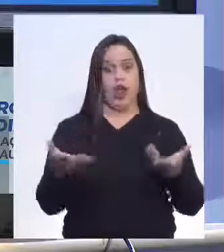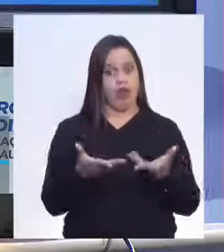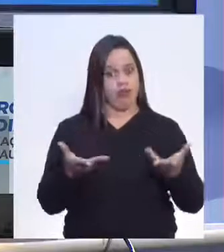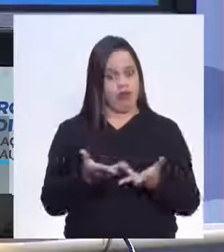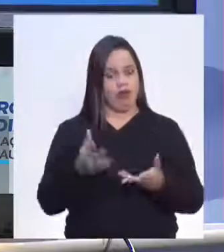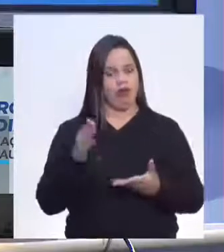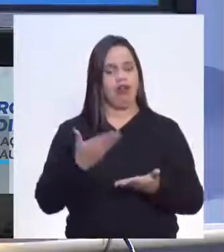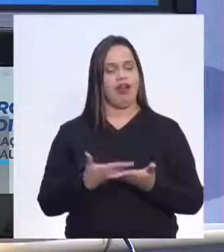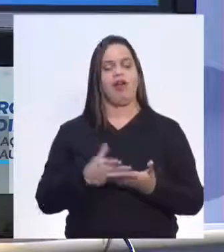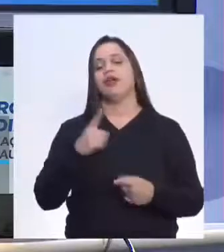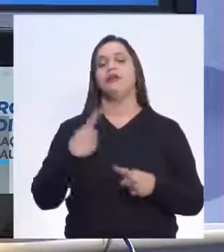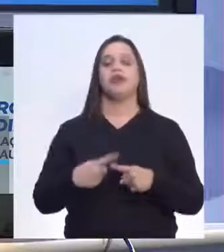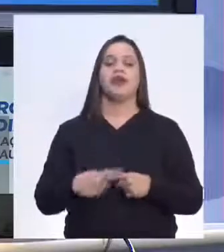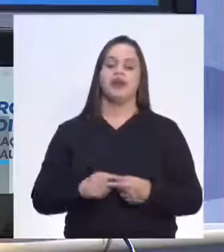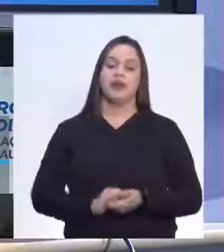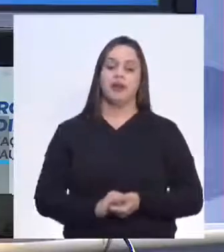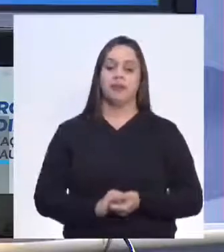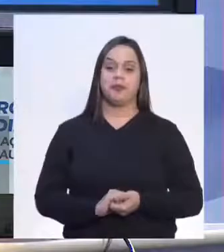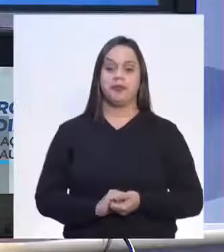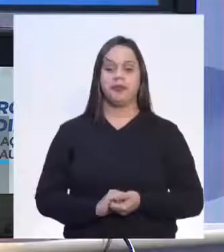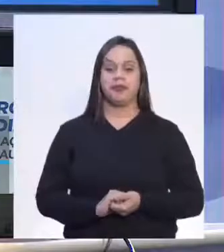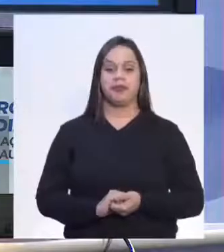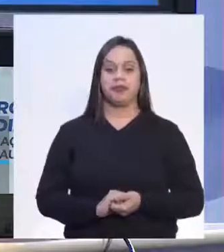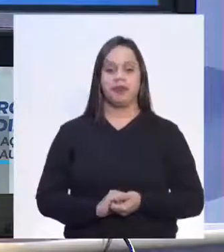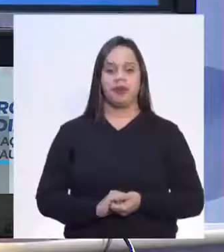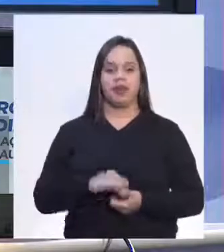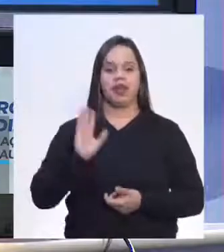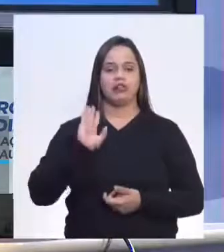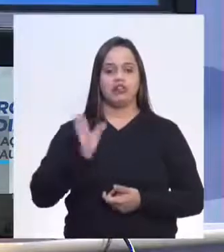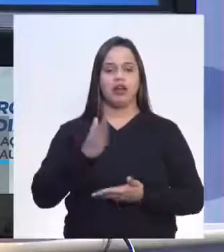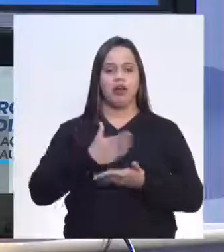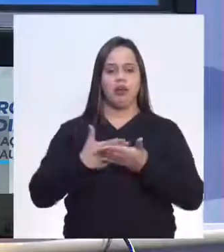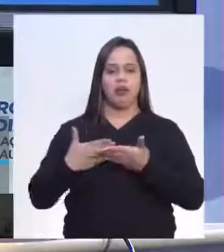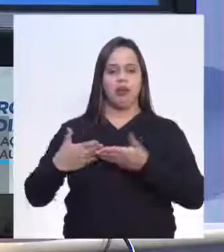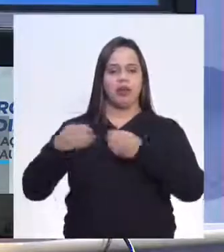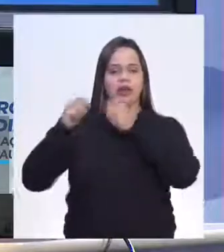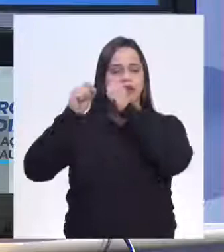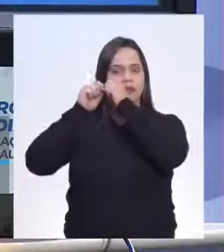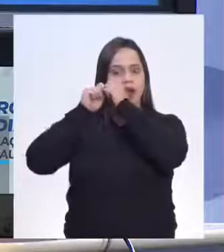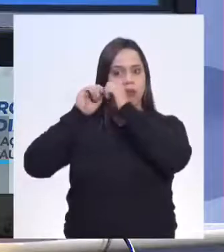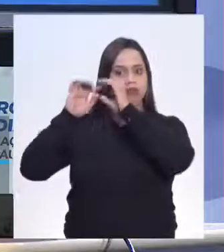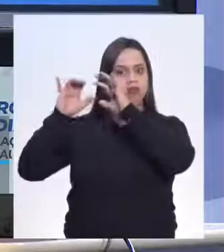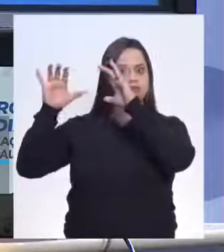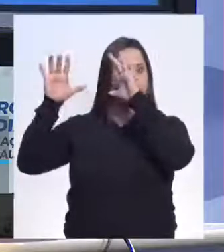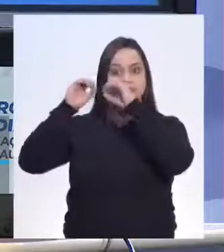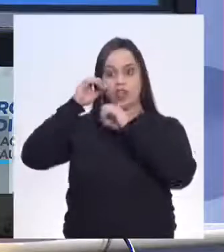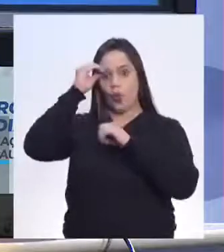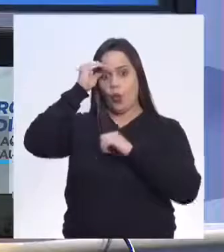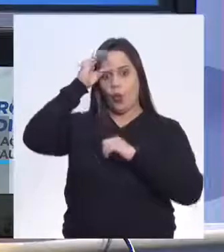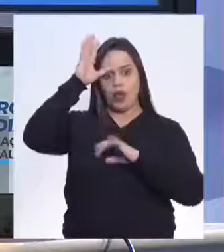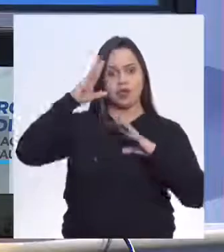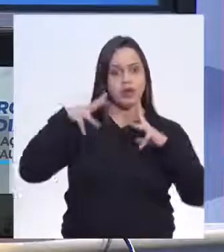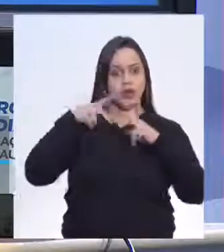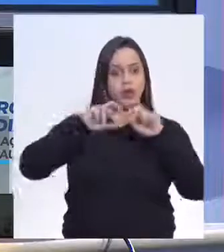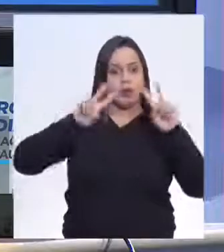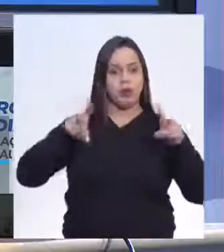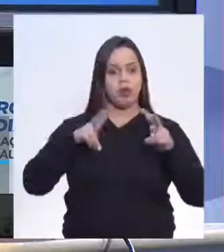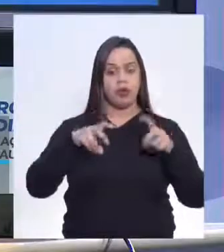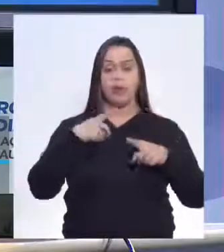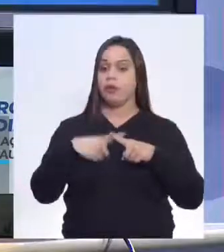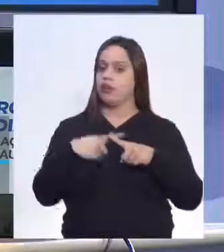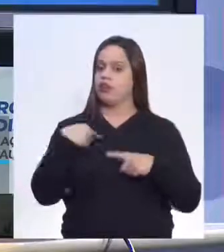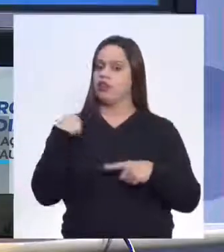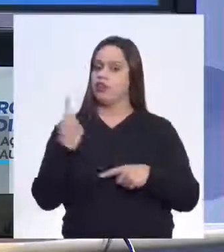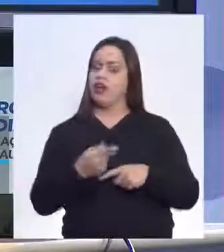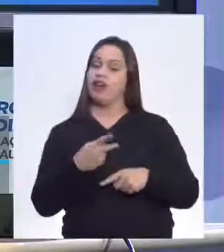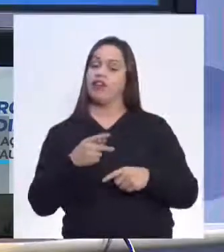aula para já acionar aí seus conhecimentos sobre isso. Quando a gente vai falar alguma coisa,